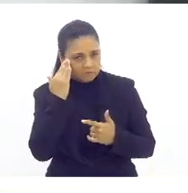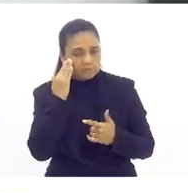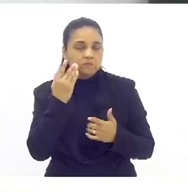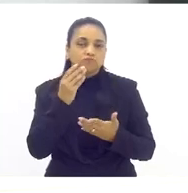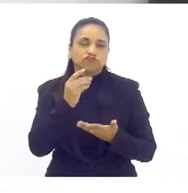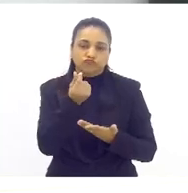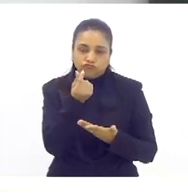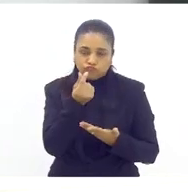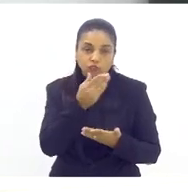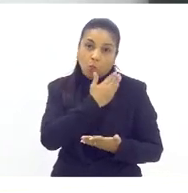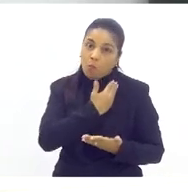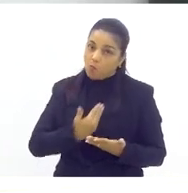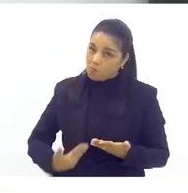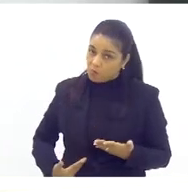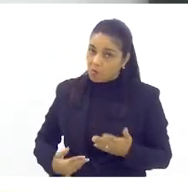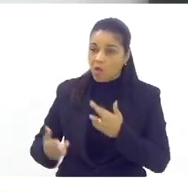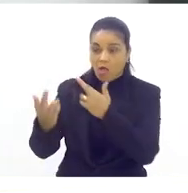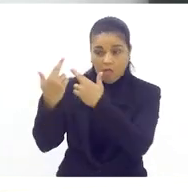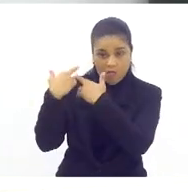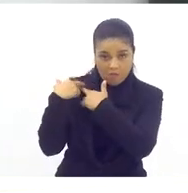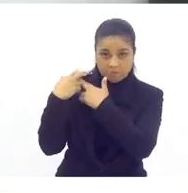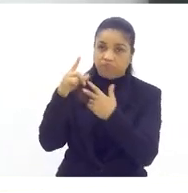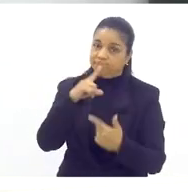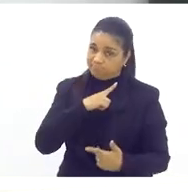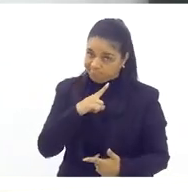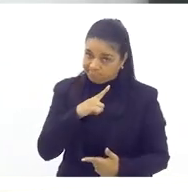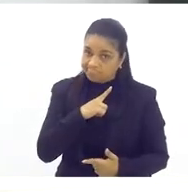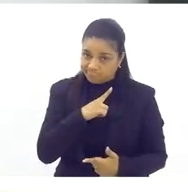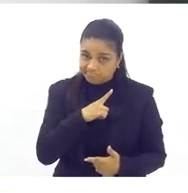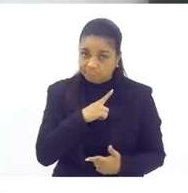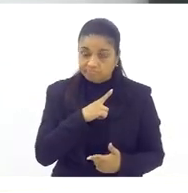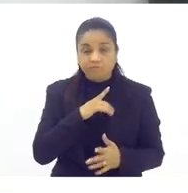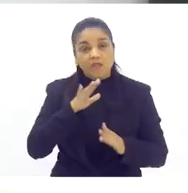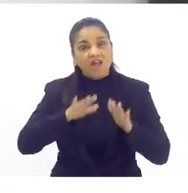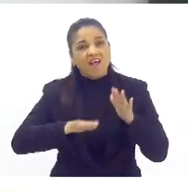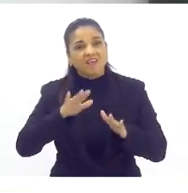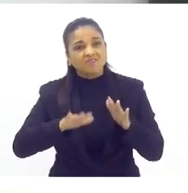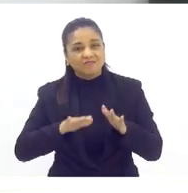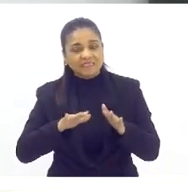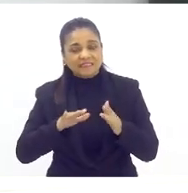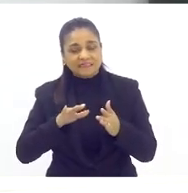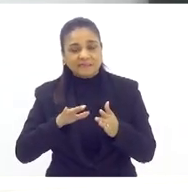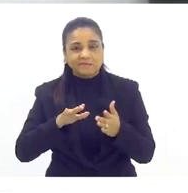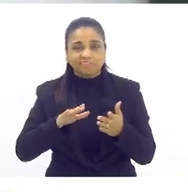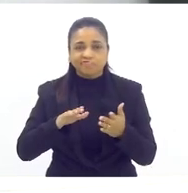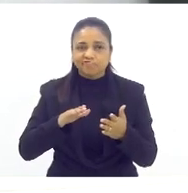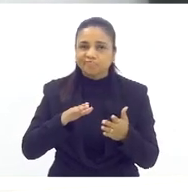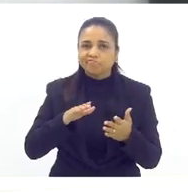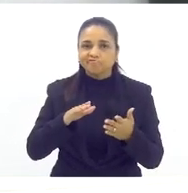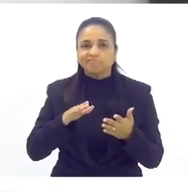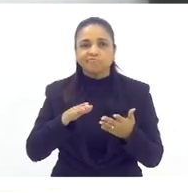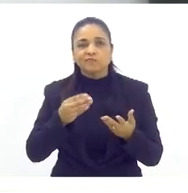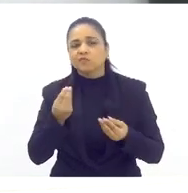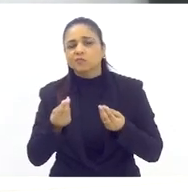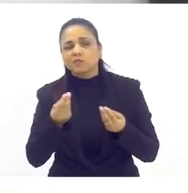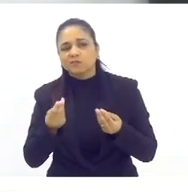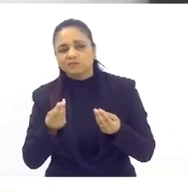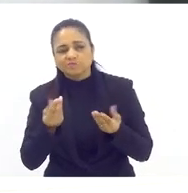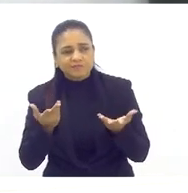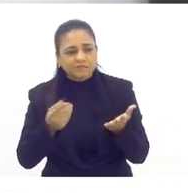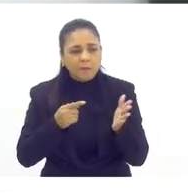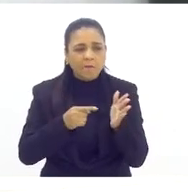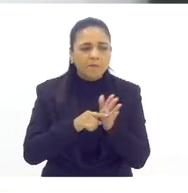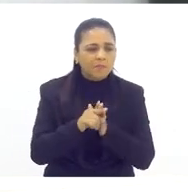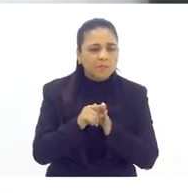público que a gente precisa se responsabilizar por ele mas às vezes a gente cai nos entraves às vezes para questões né